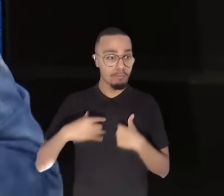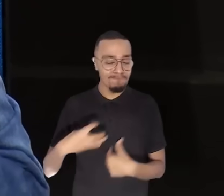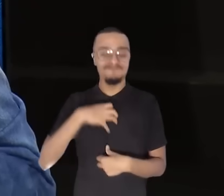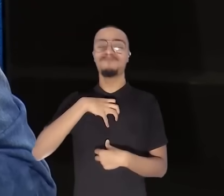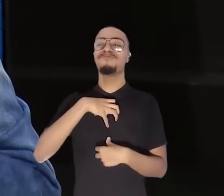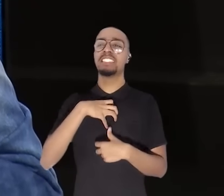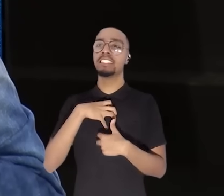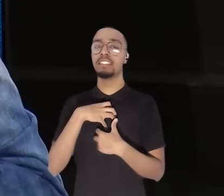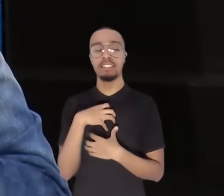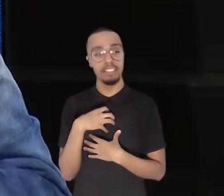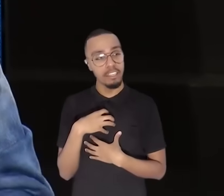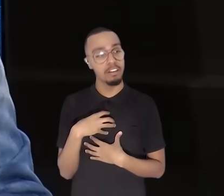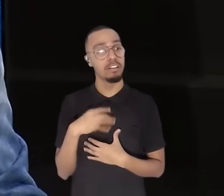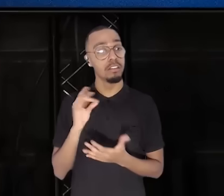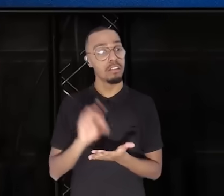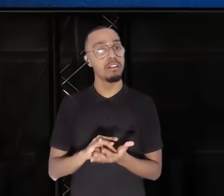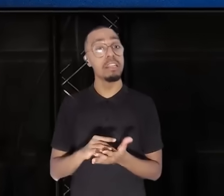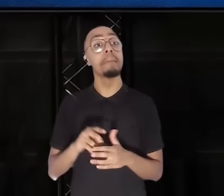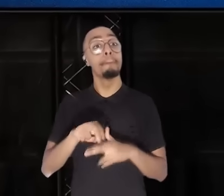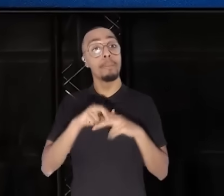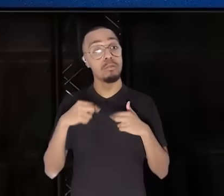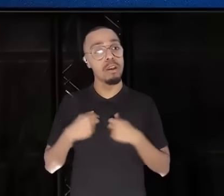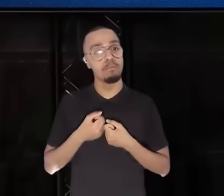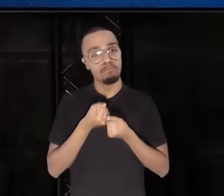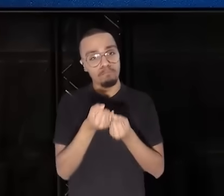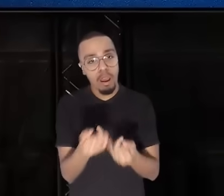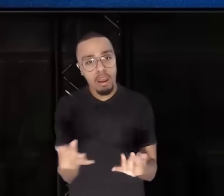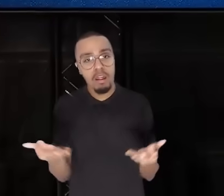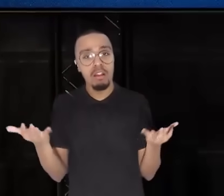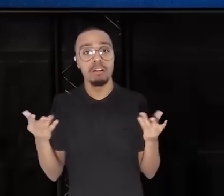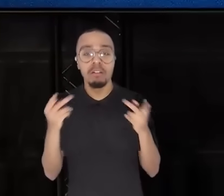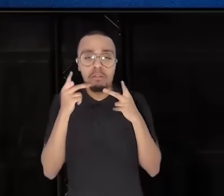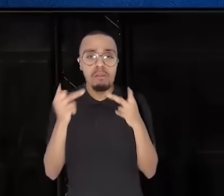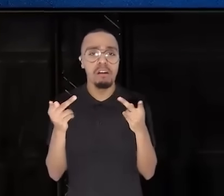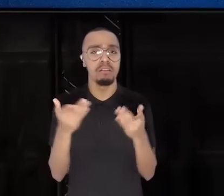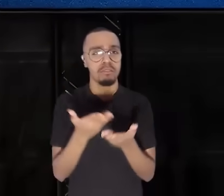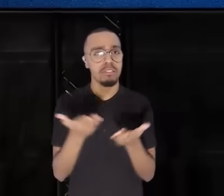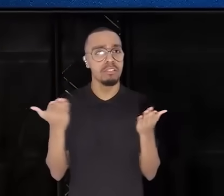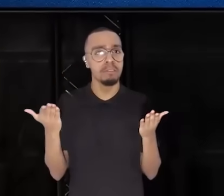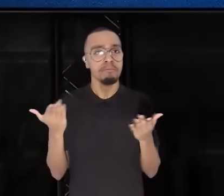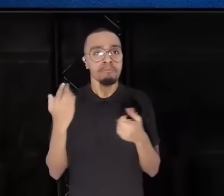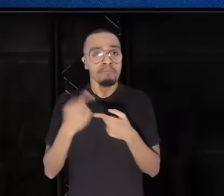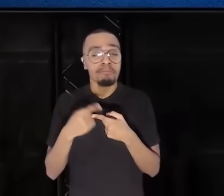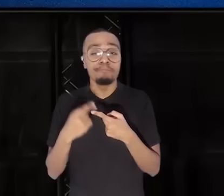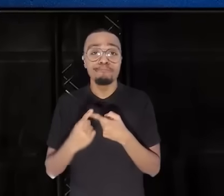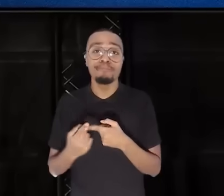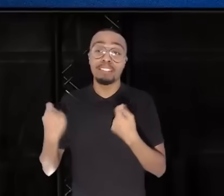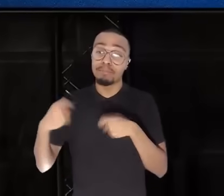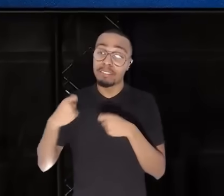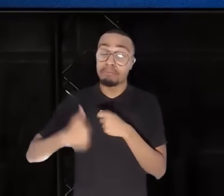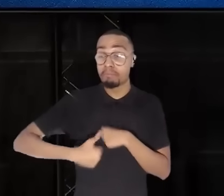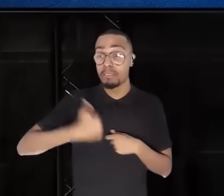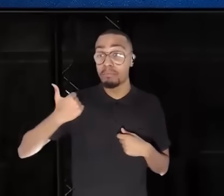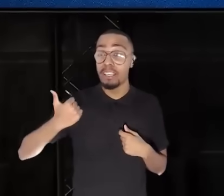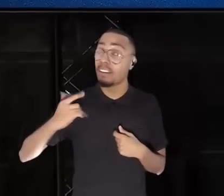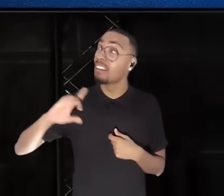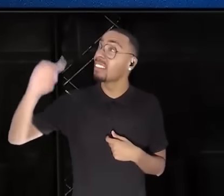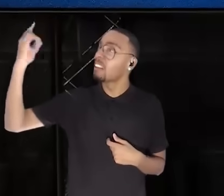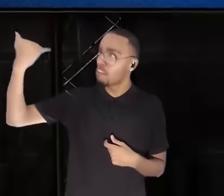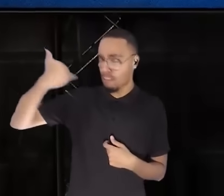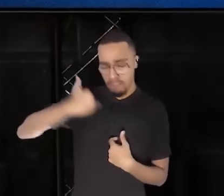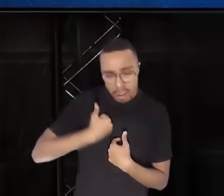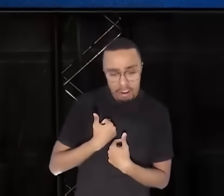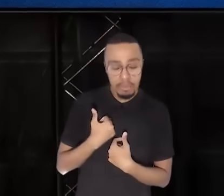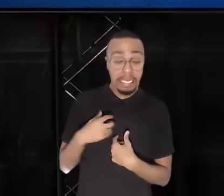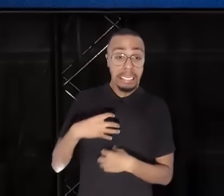Se não arde na minha alma, eu não compartilho, porque a palavra precisa brotar em mim. Eu preciso